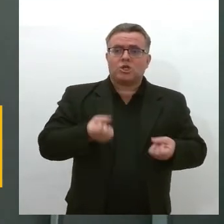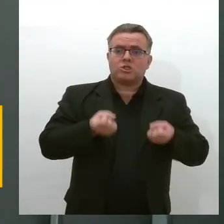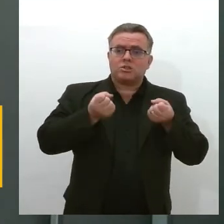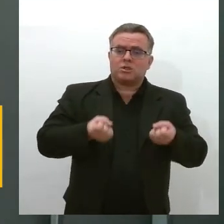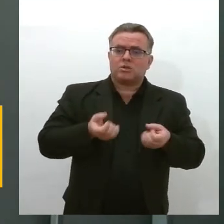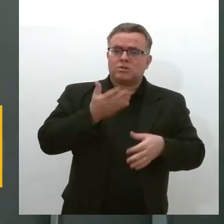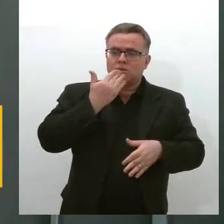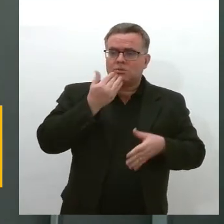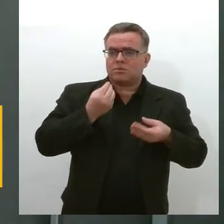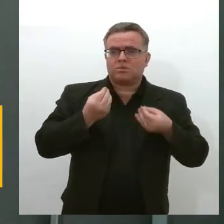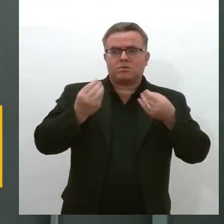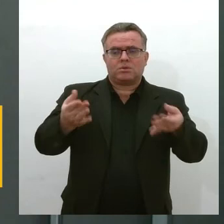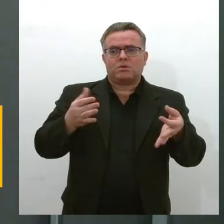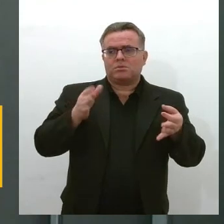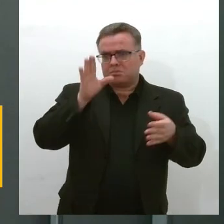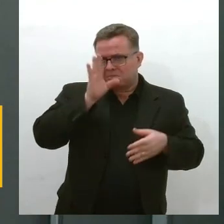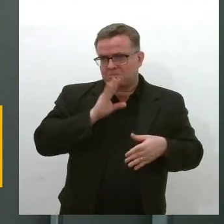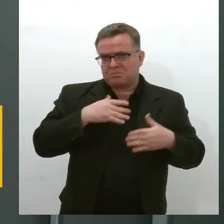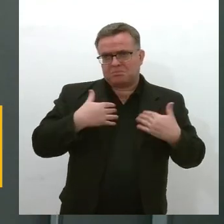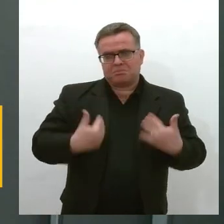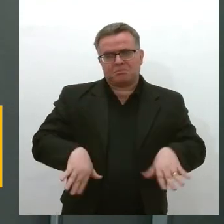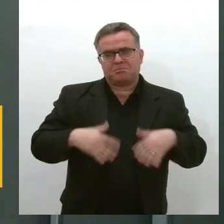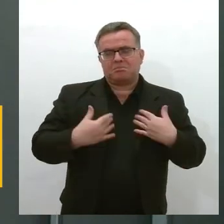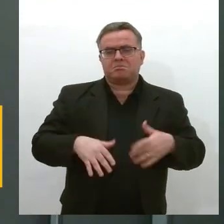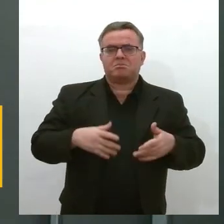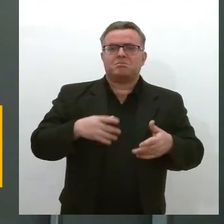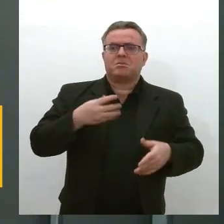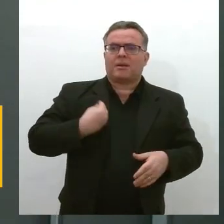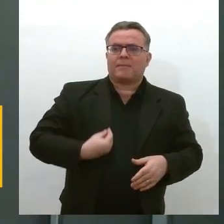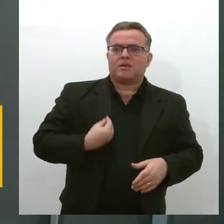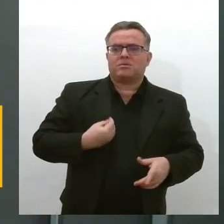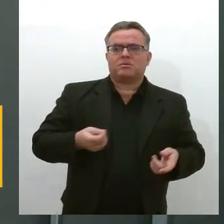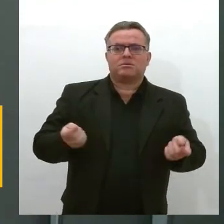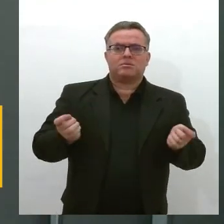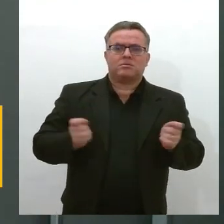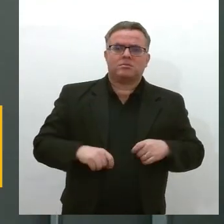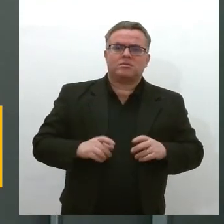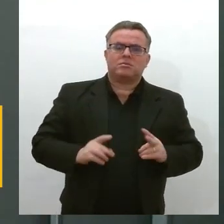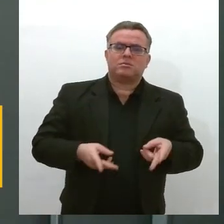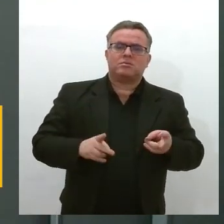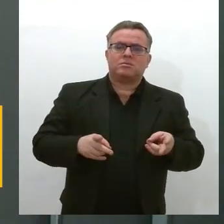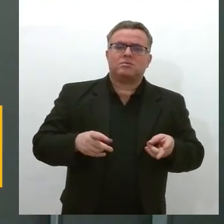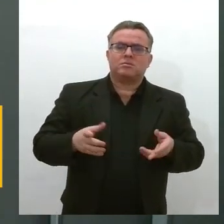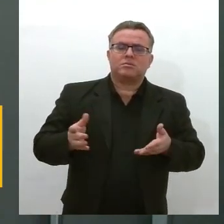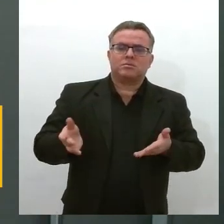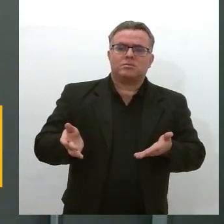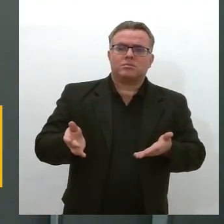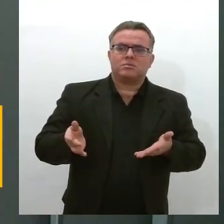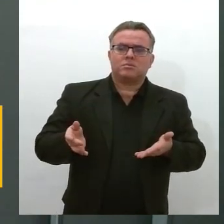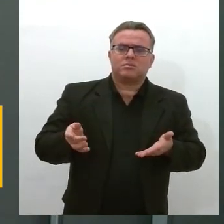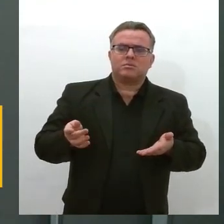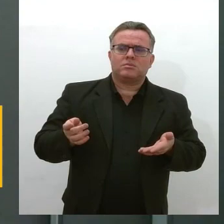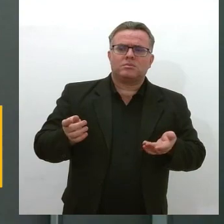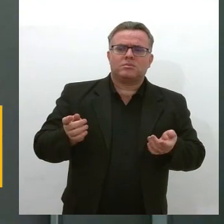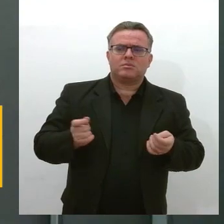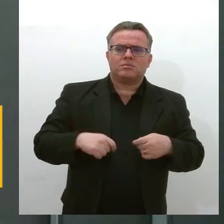alguma dúvida sobre como participar, como arrecadar alimento, por gentileza, entre em contato com o telefone